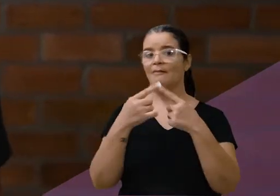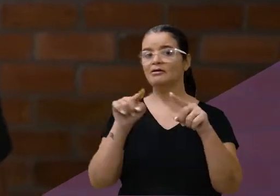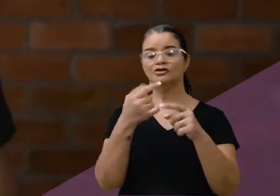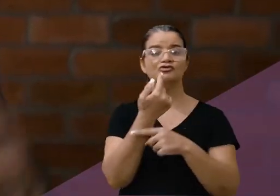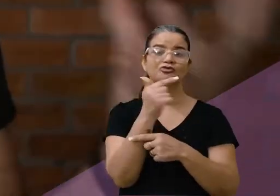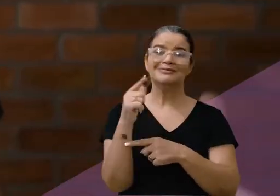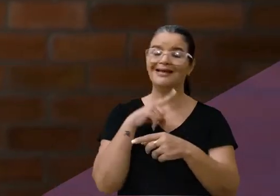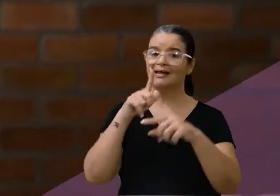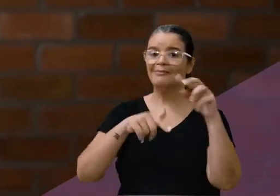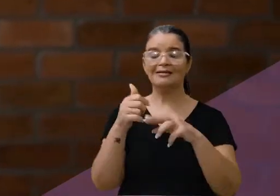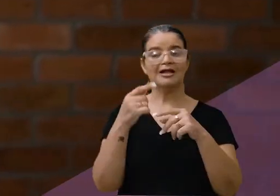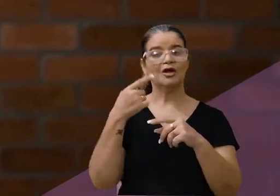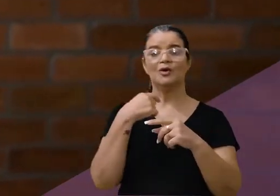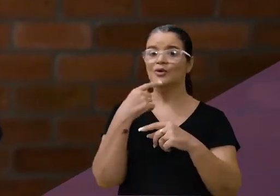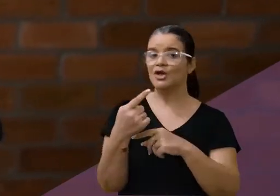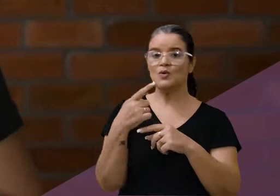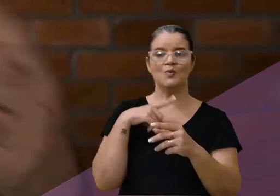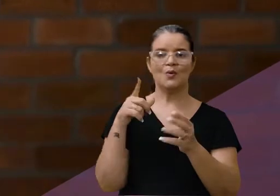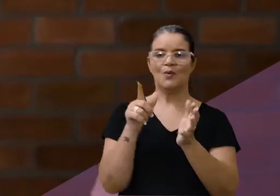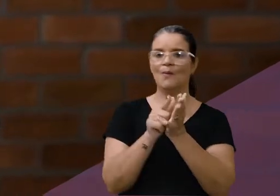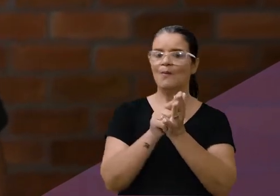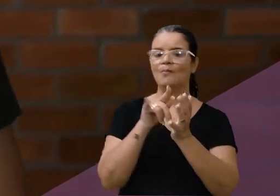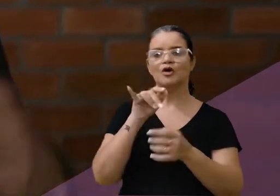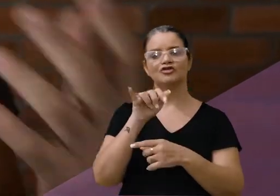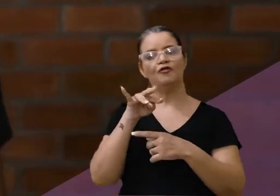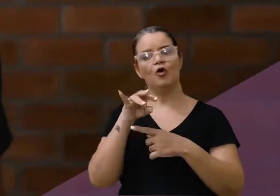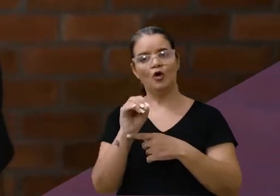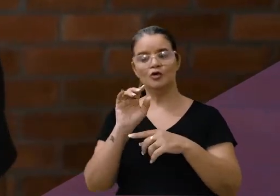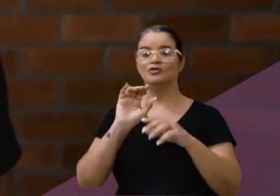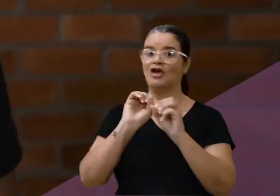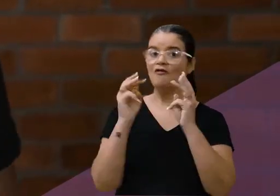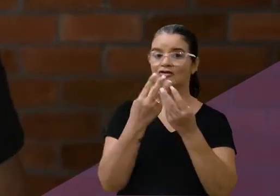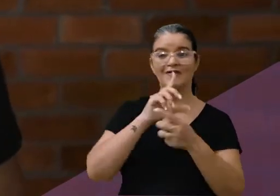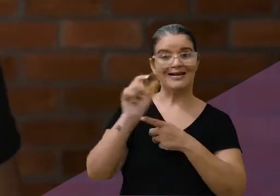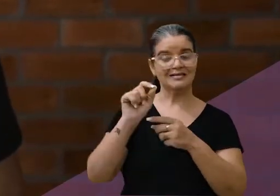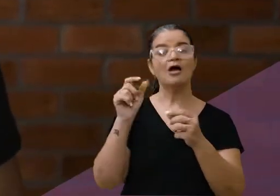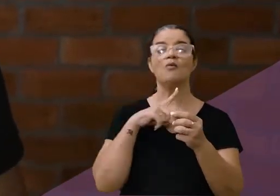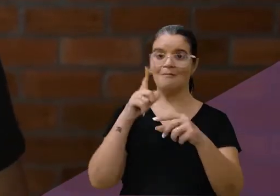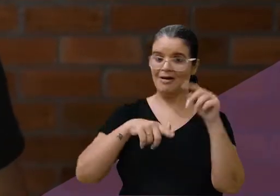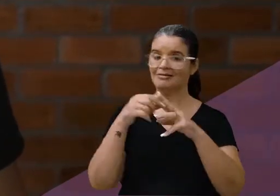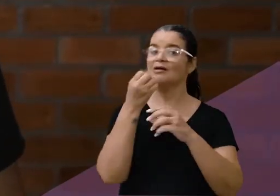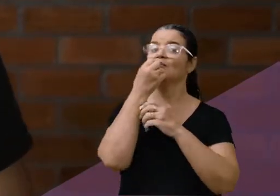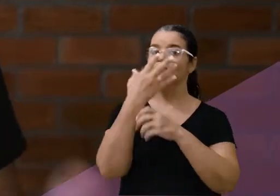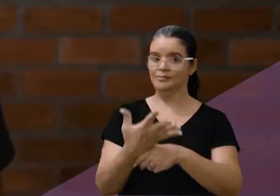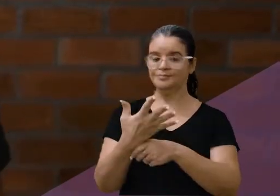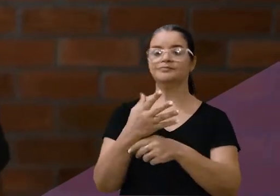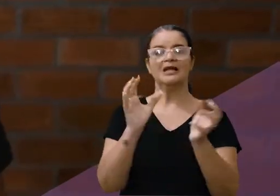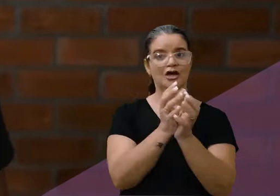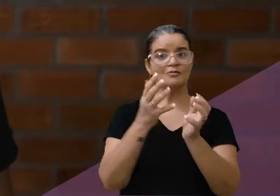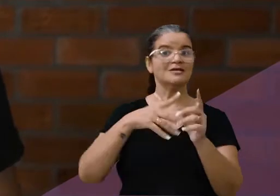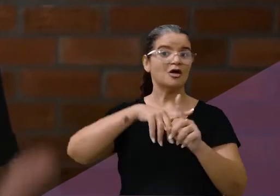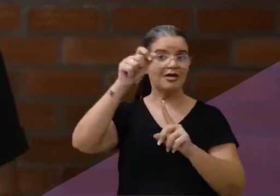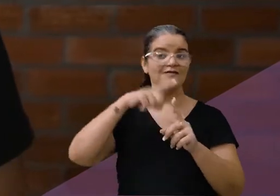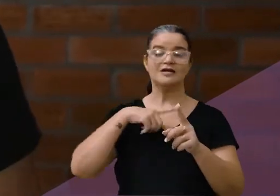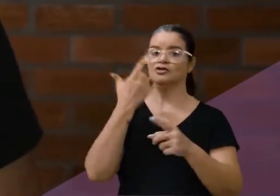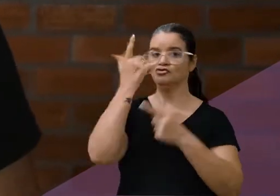tem nenhum tipo de material de portfólio. Então, ela já sai do festival com grande material de portfólio. E as bandas que vencem,